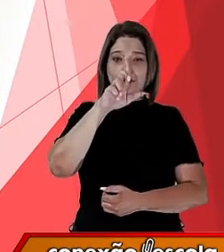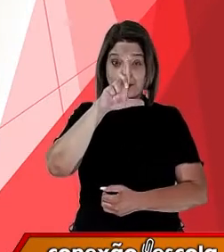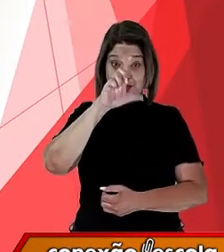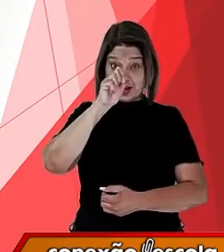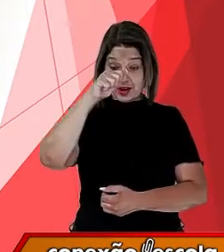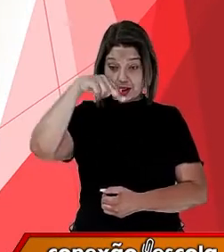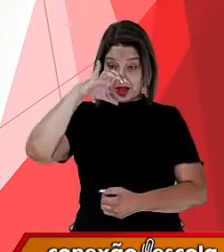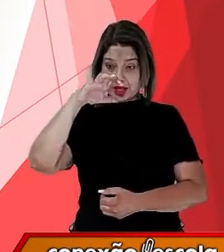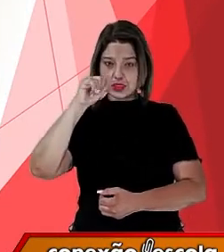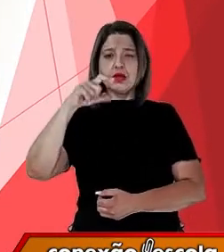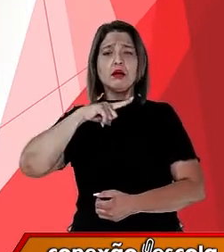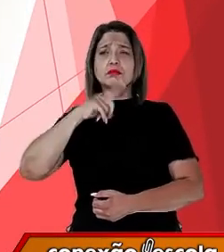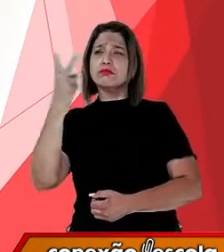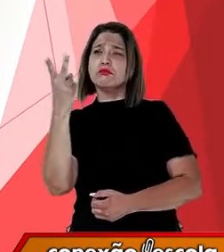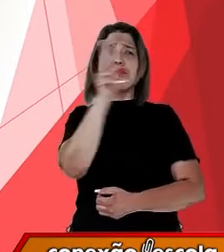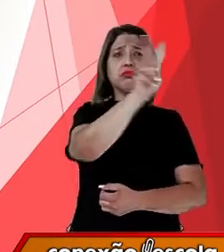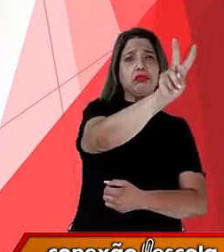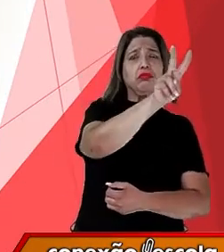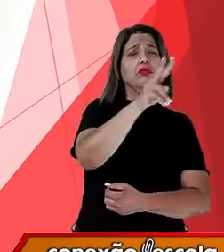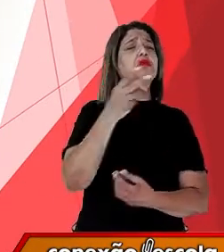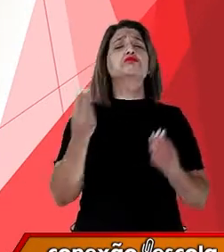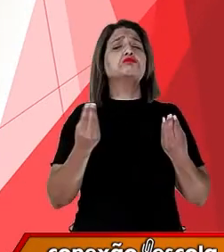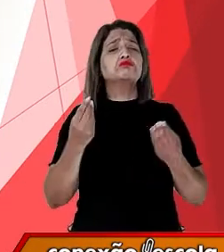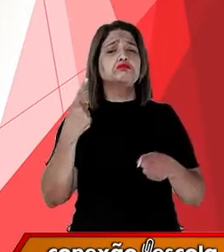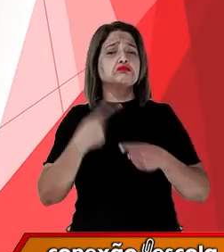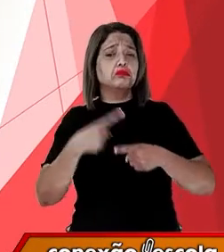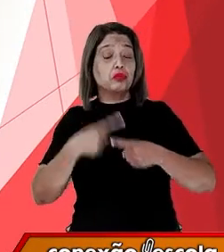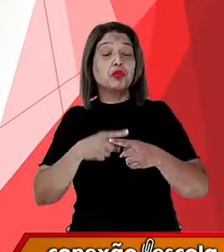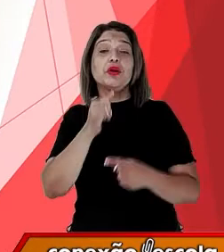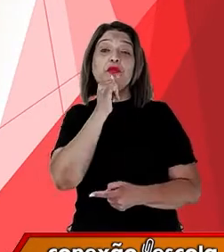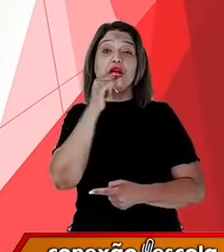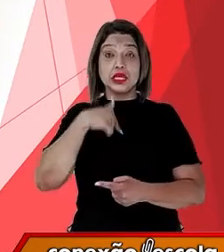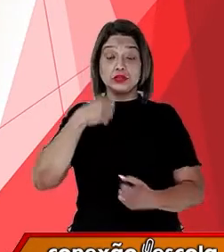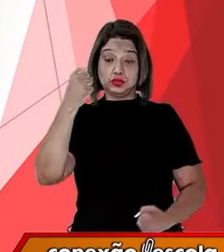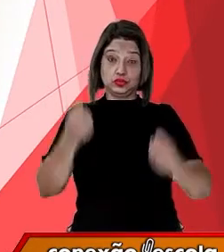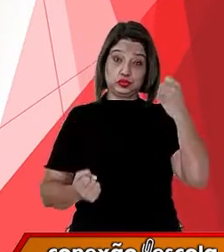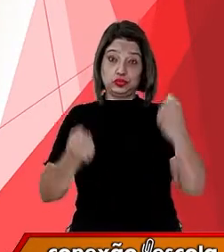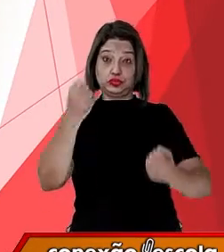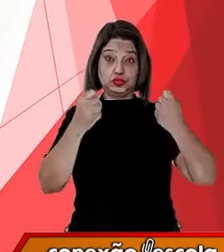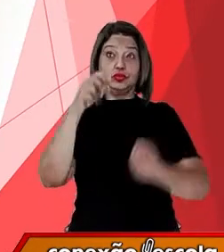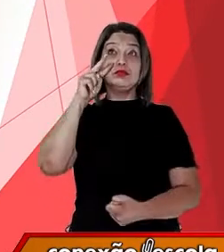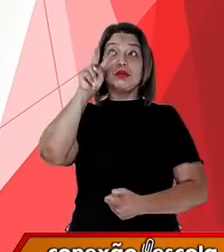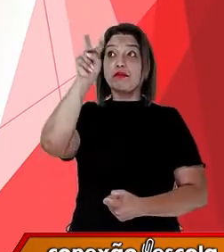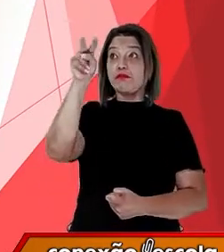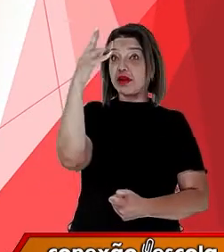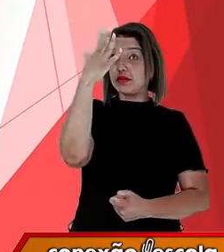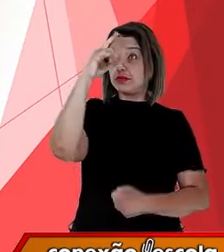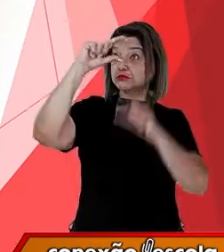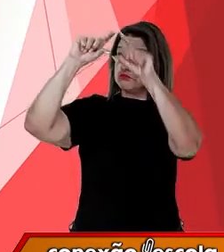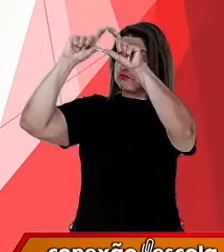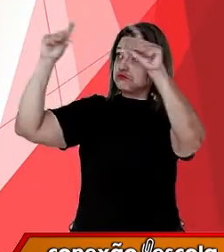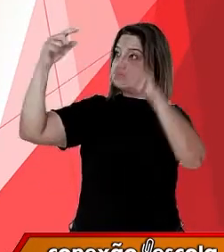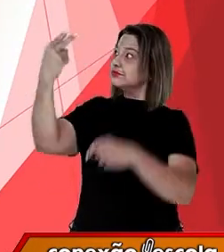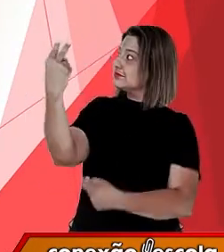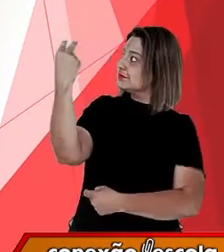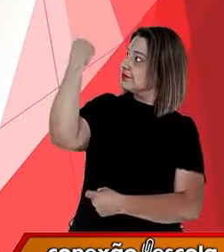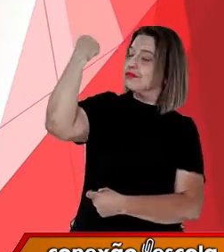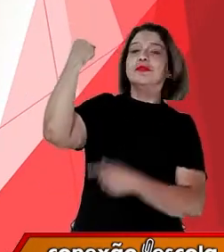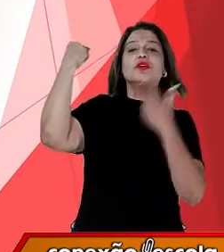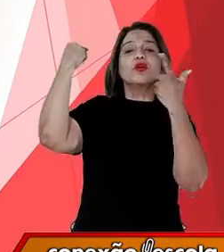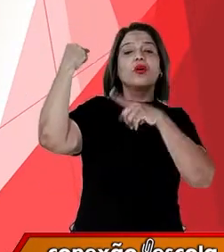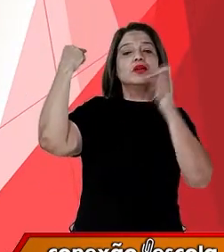Por que isso acontece? Porque quem está dirigindo, quando olha no retrovisor, a imagem aparece refletida. E quando você